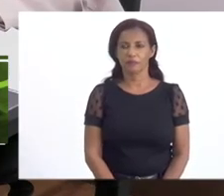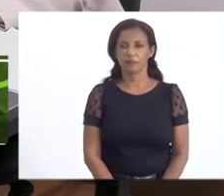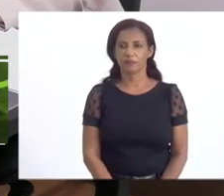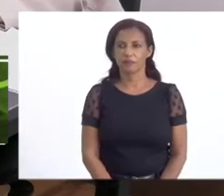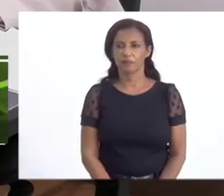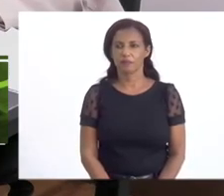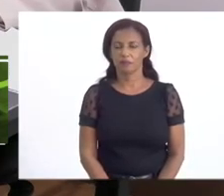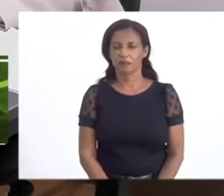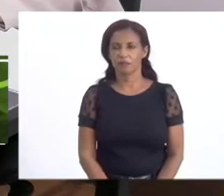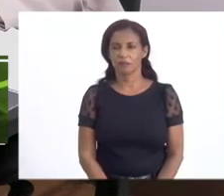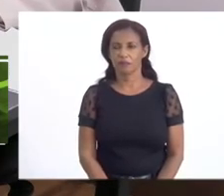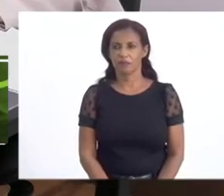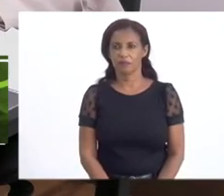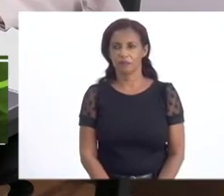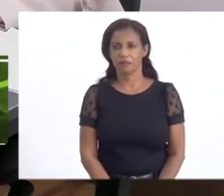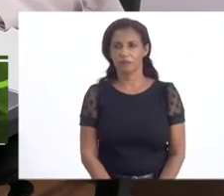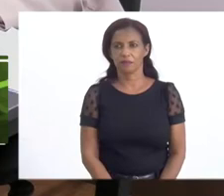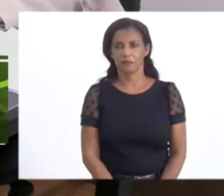Apresentação de slide.